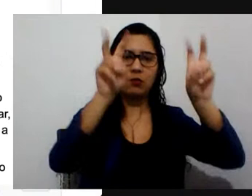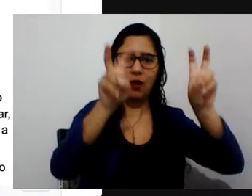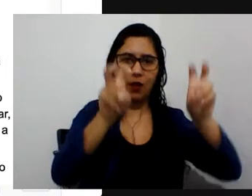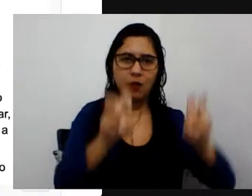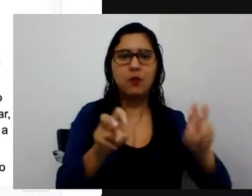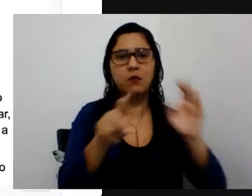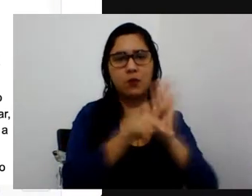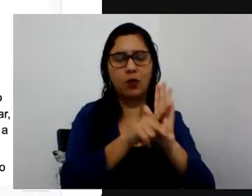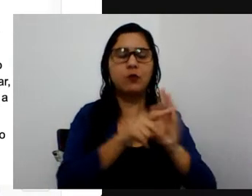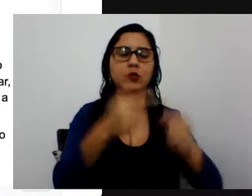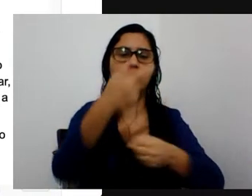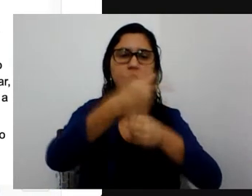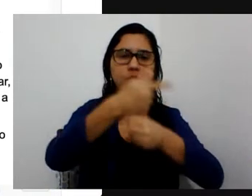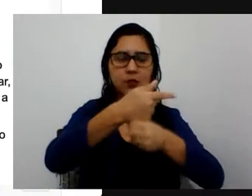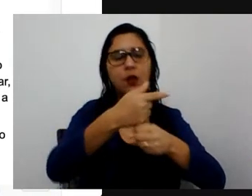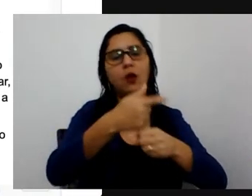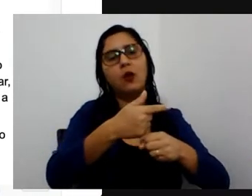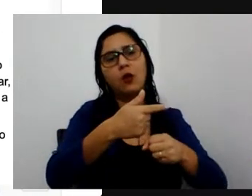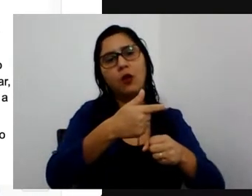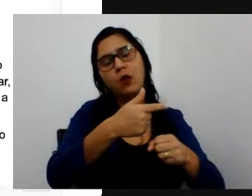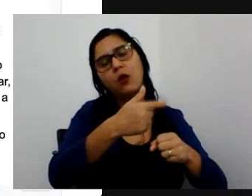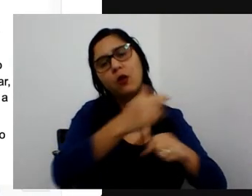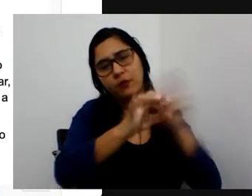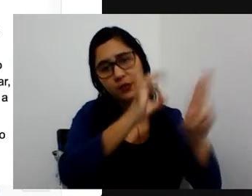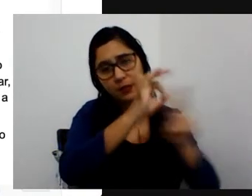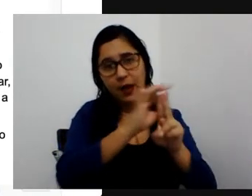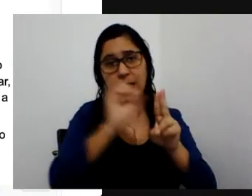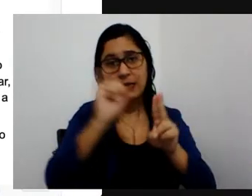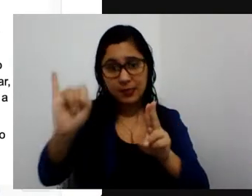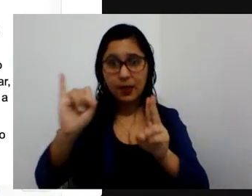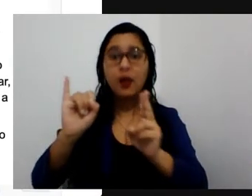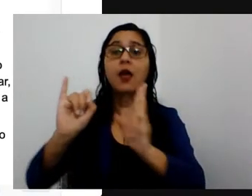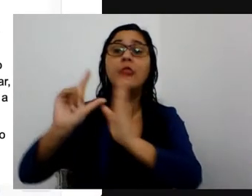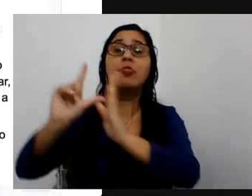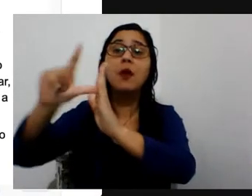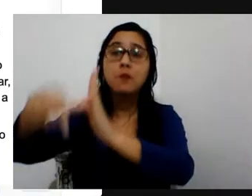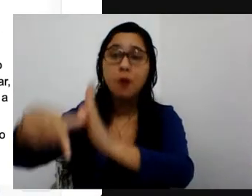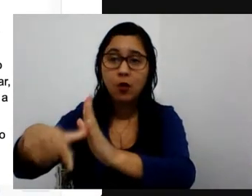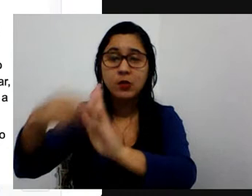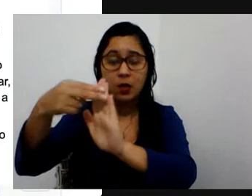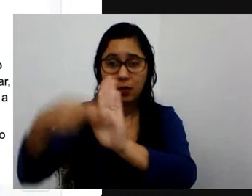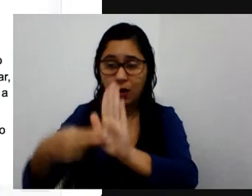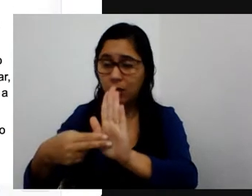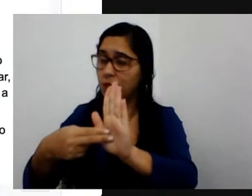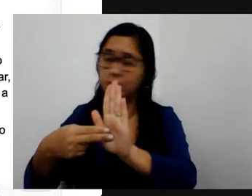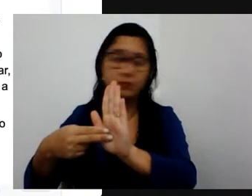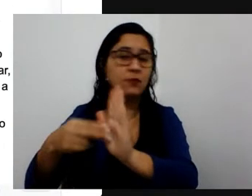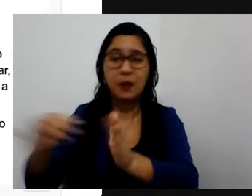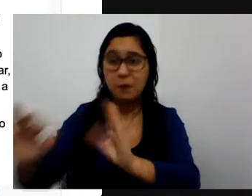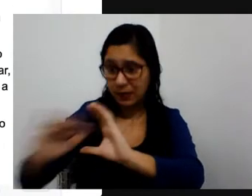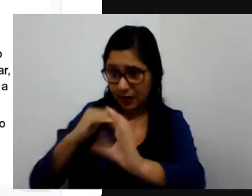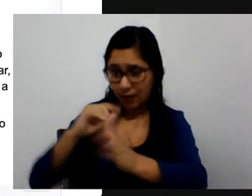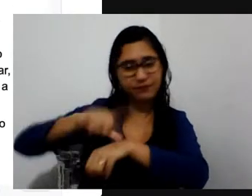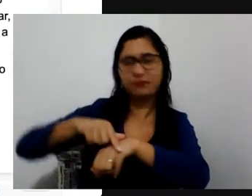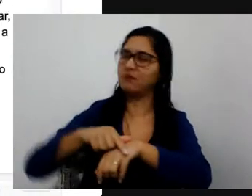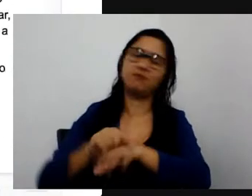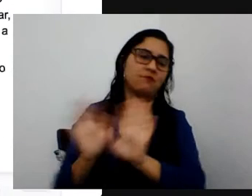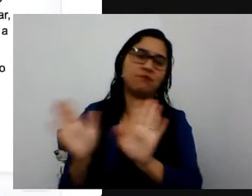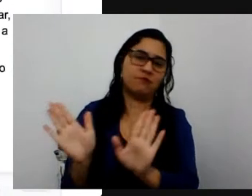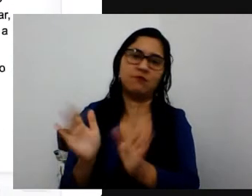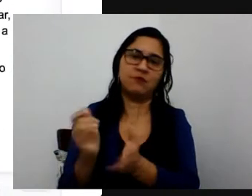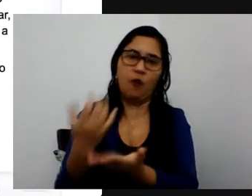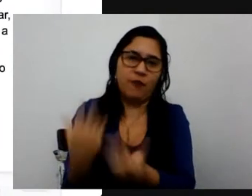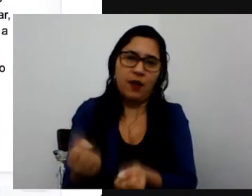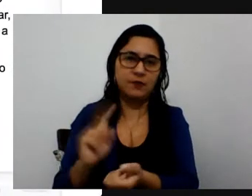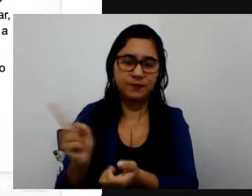da UFSCar. Perguntas enviadas fora do prazo e local estabelecido nesta norma não serão consideradas. A